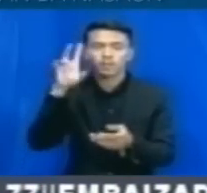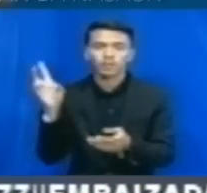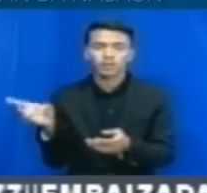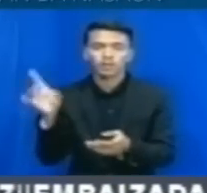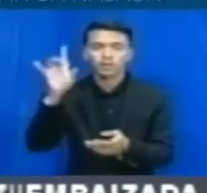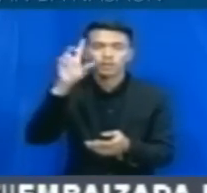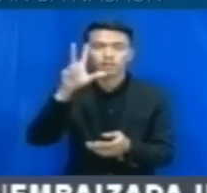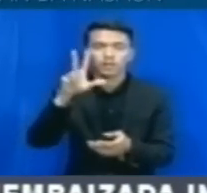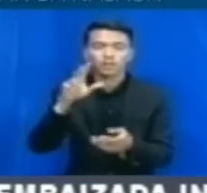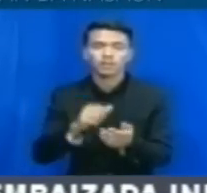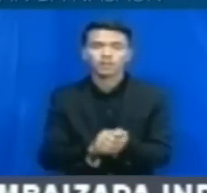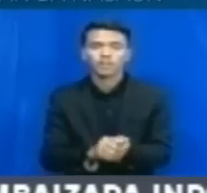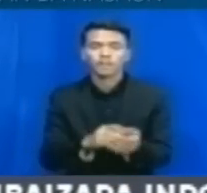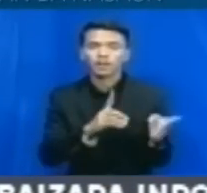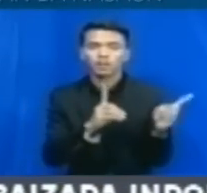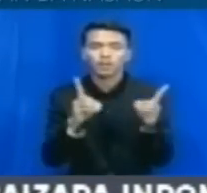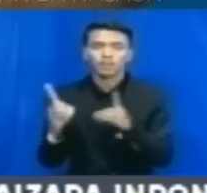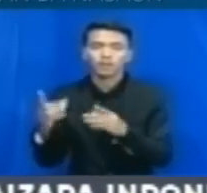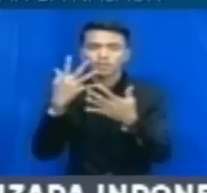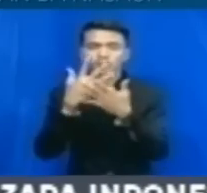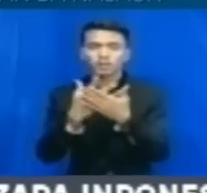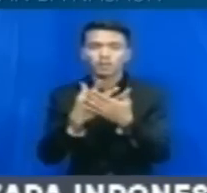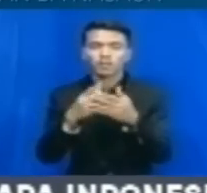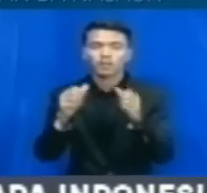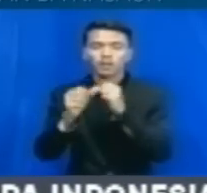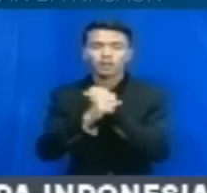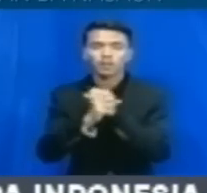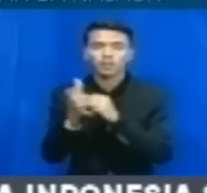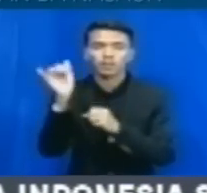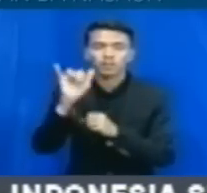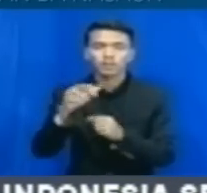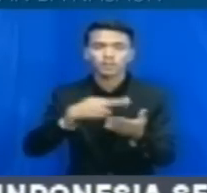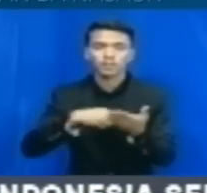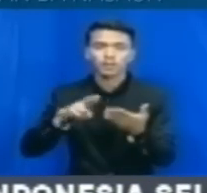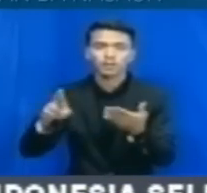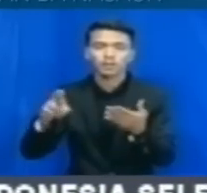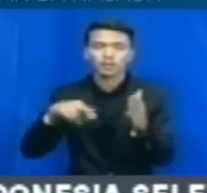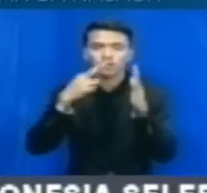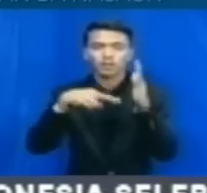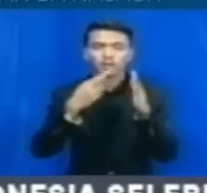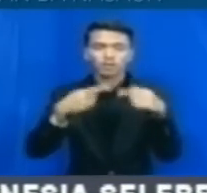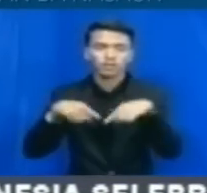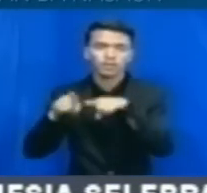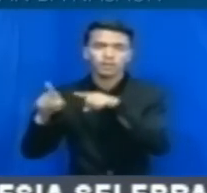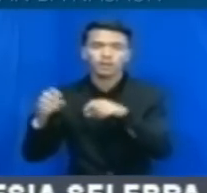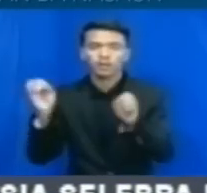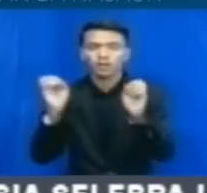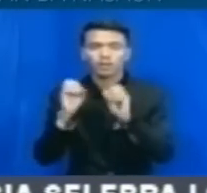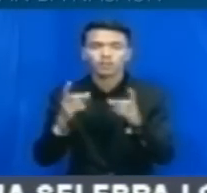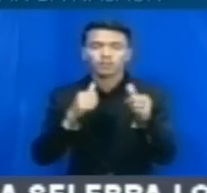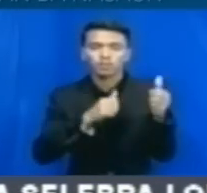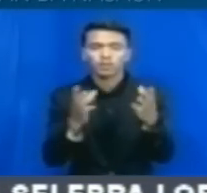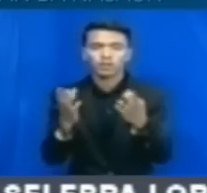penal kuliah neba atau aplika prisão preventiva alguido sir ne tem que prinsip ne requisito ne foi embana ba la spirit ne cara le pro depois